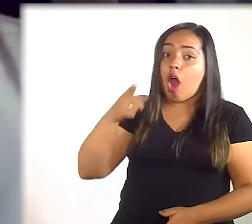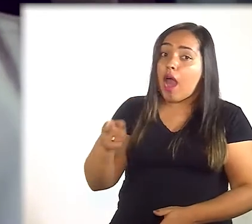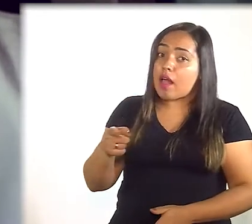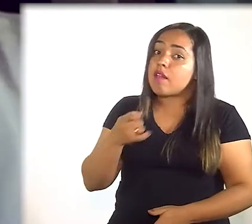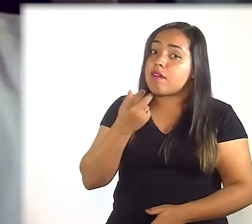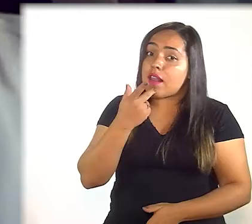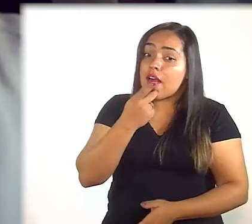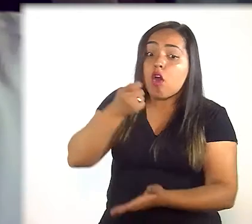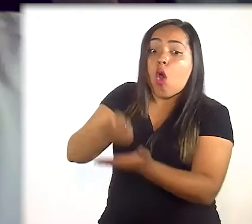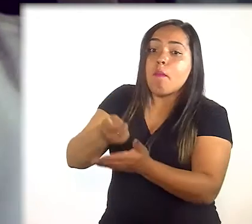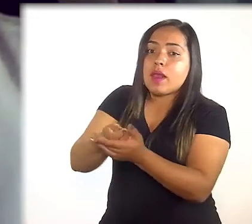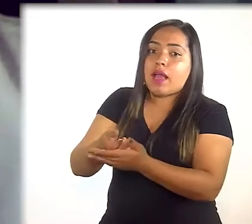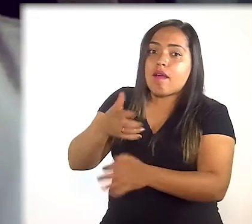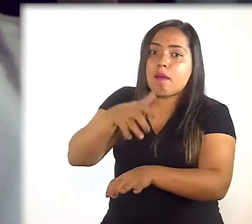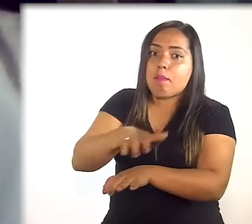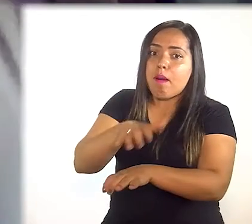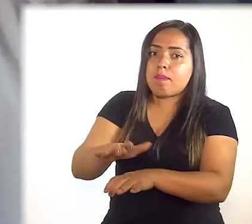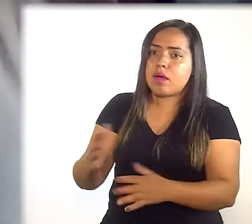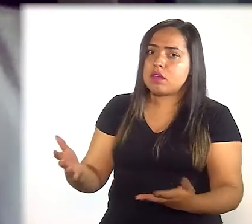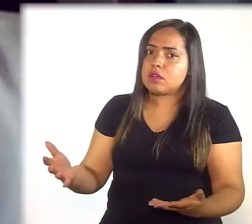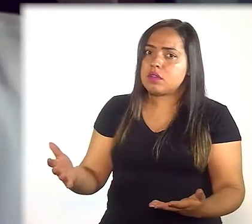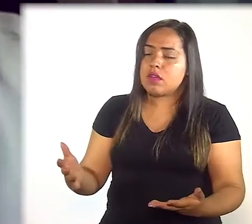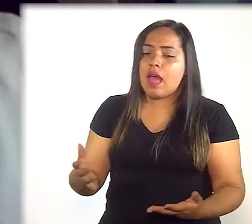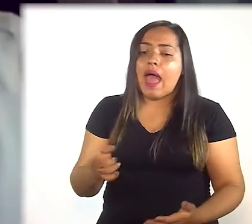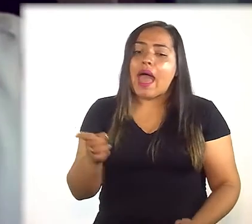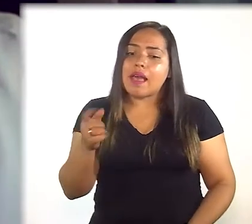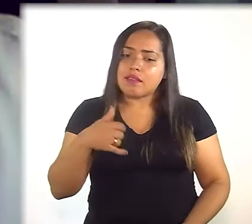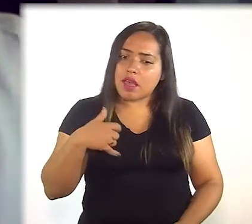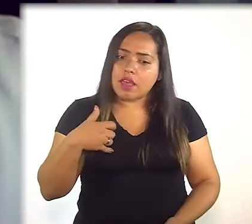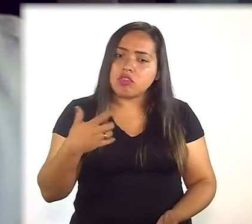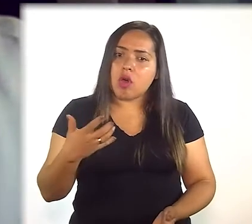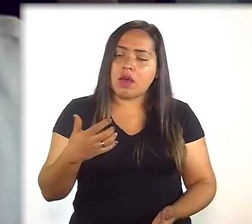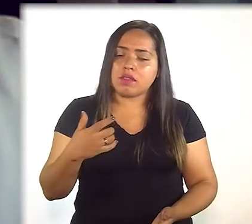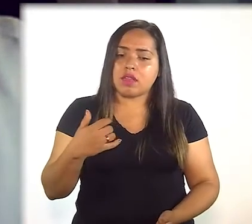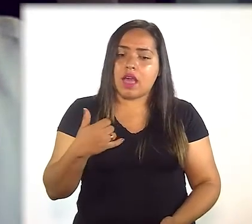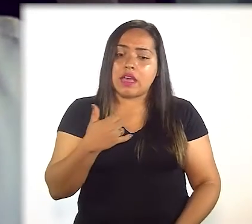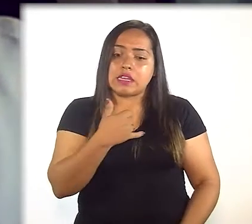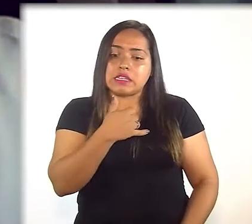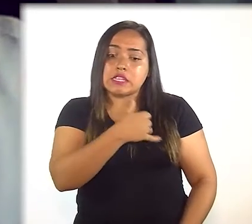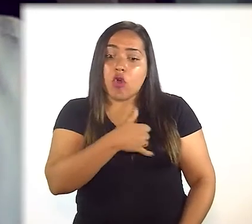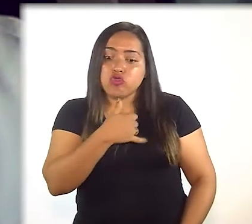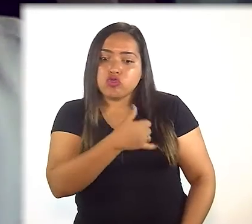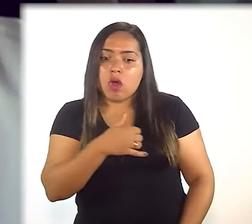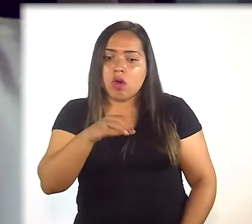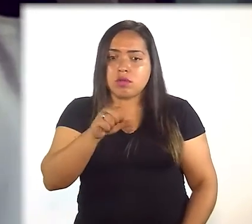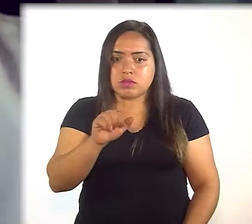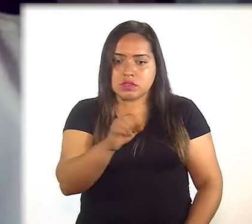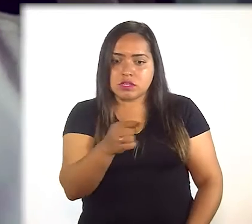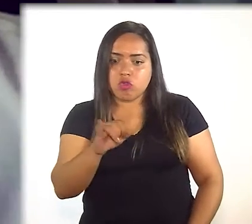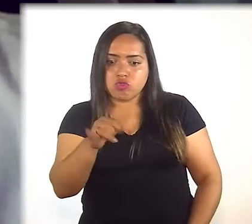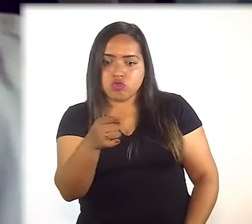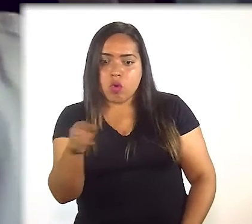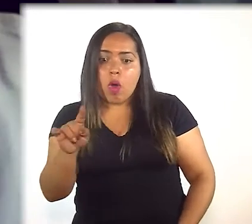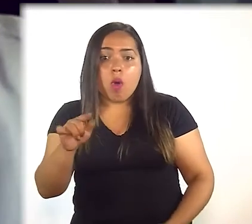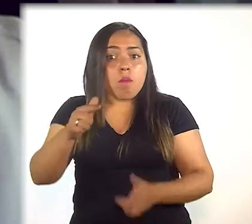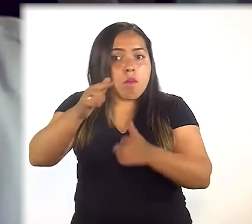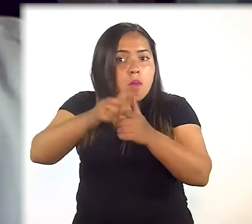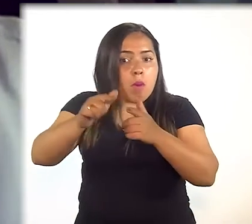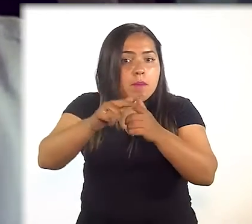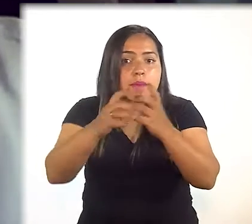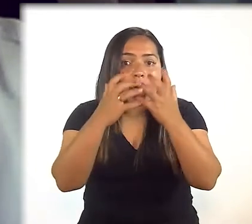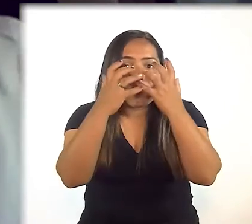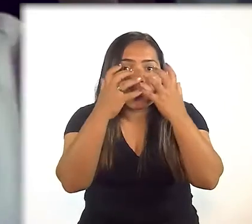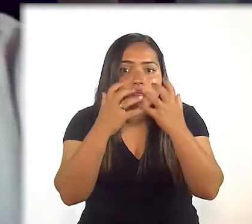deixava, passou a impedir, o marido obrigava essa pessoa a fazer sexo, essa